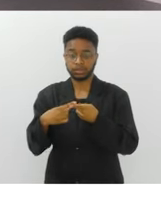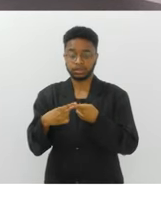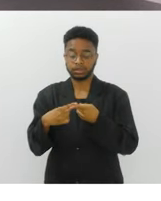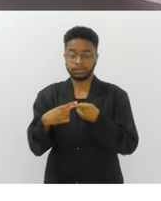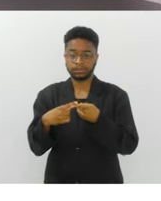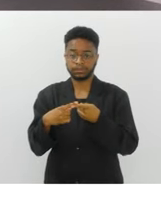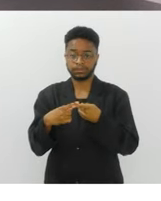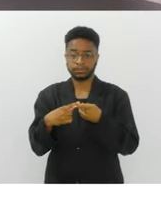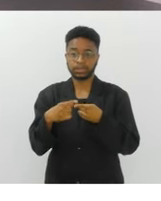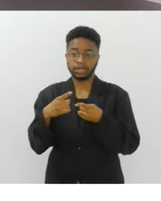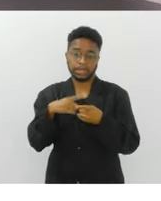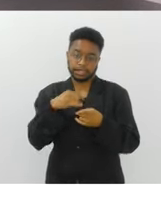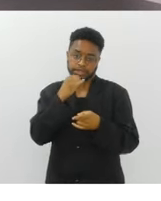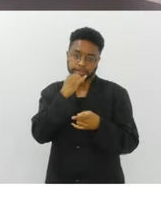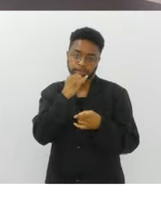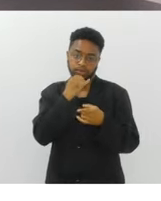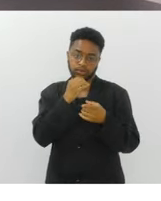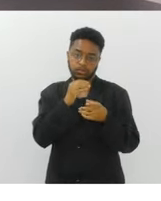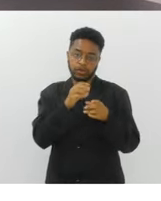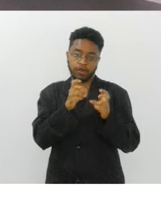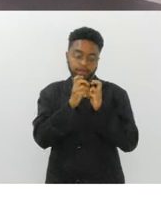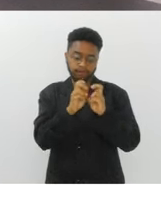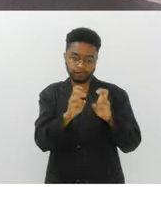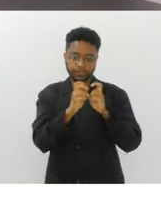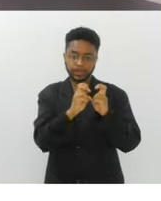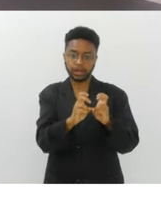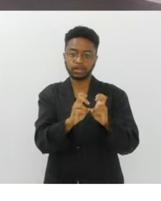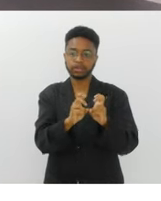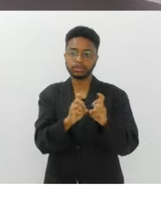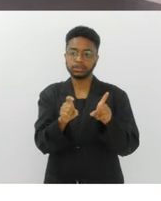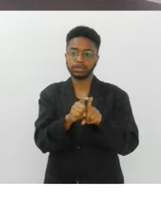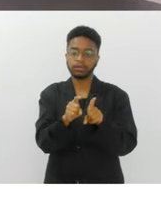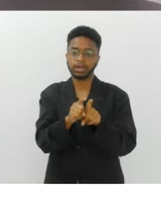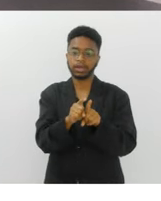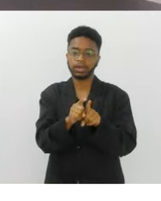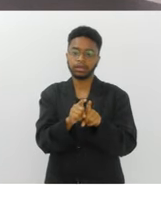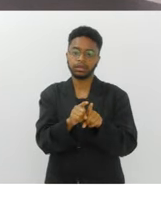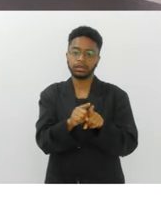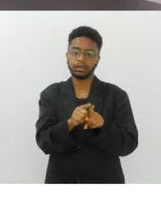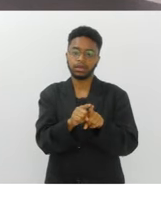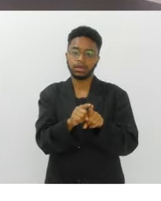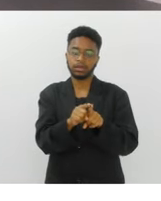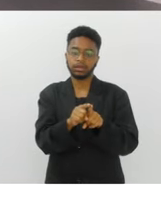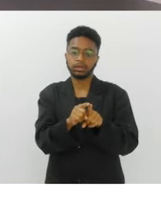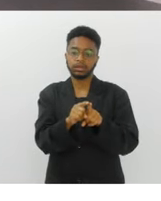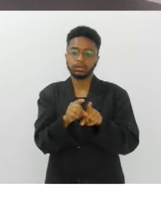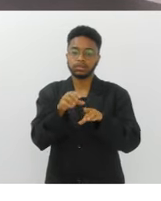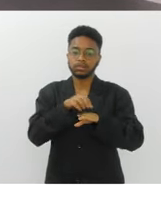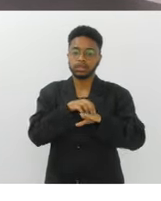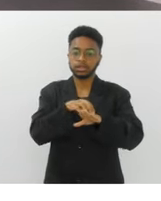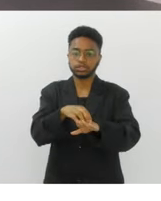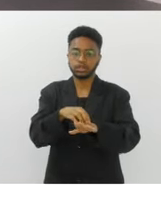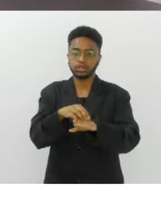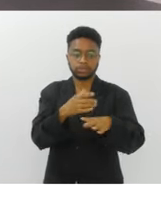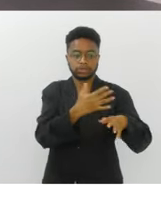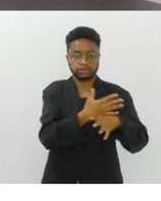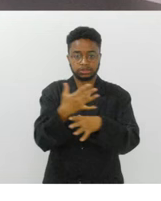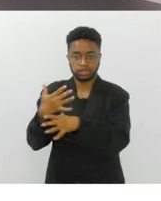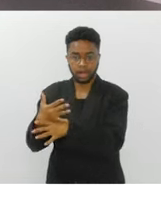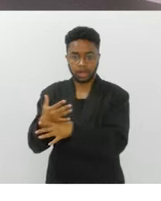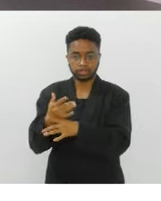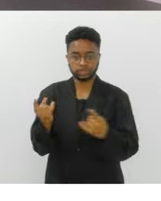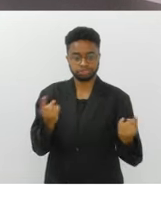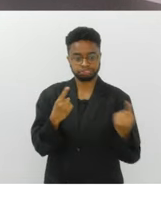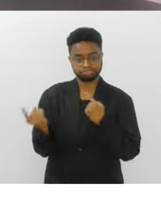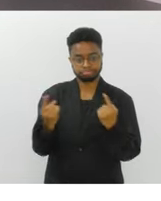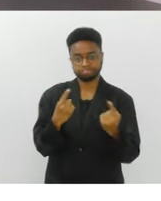Ratinho, uma malha ferroviária que tem, o volume de transportes intermunicipais que tem nesse estado, sobretudo na região